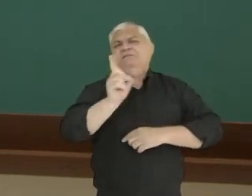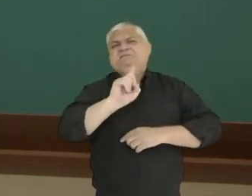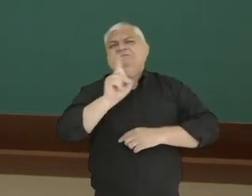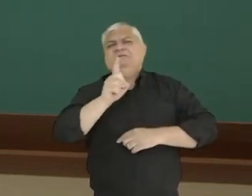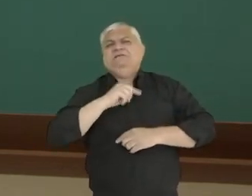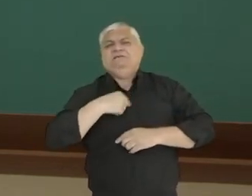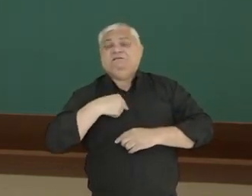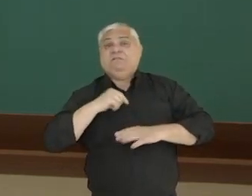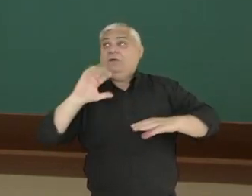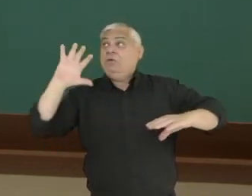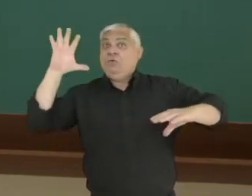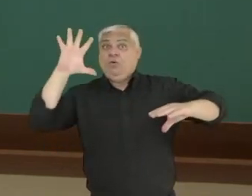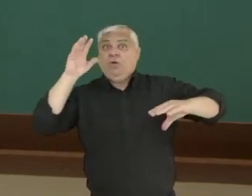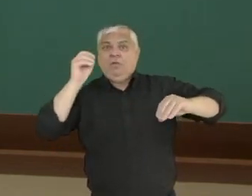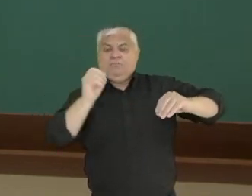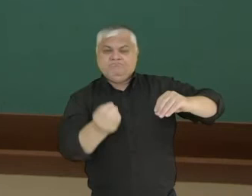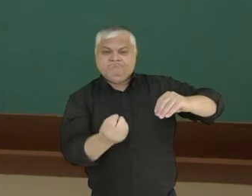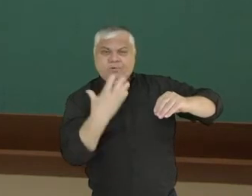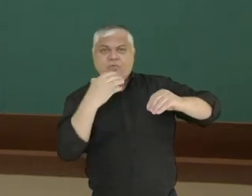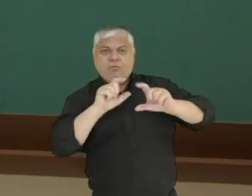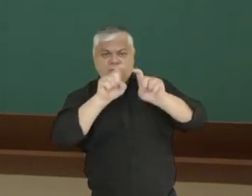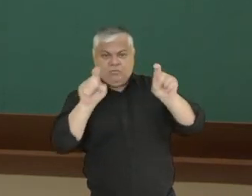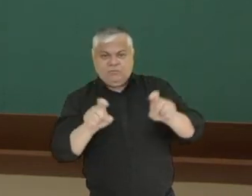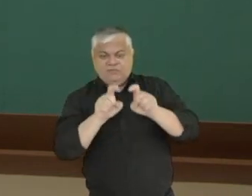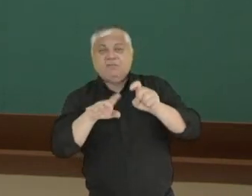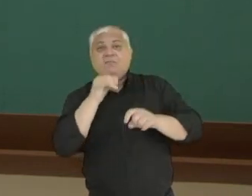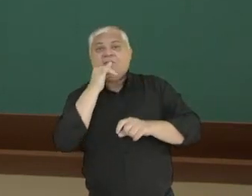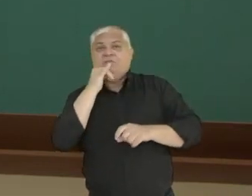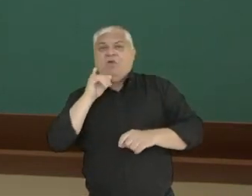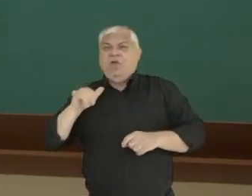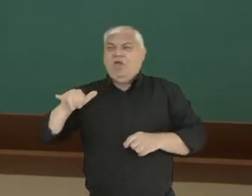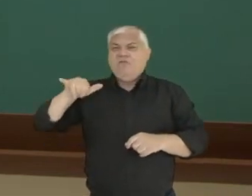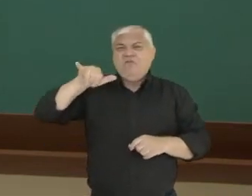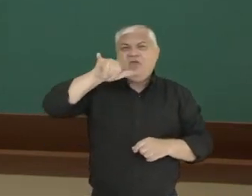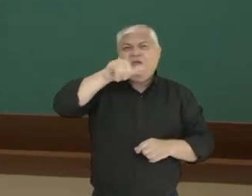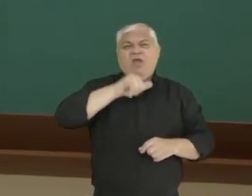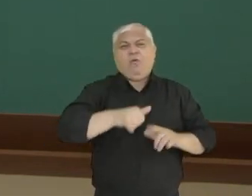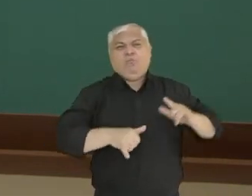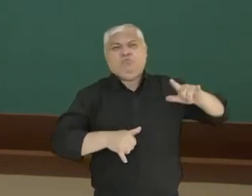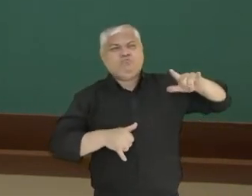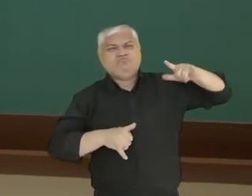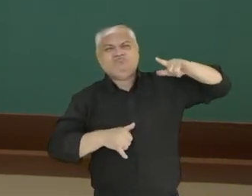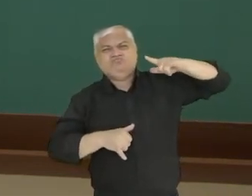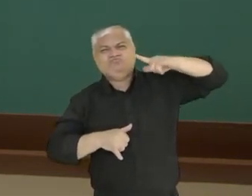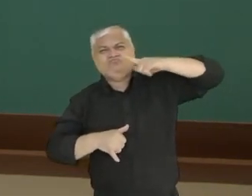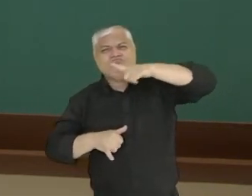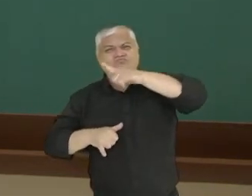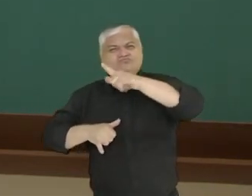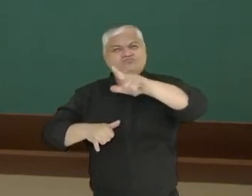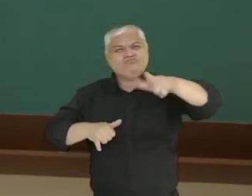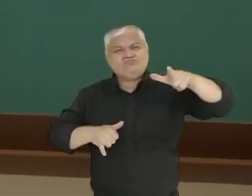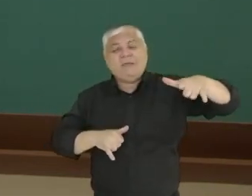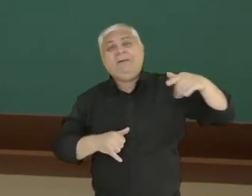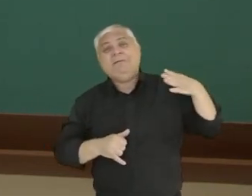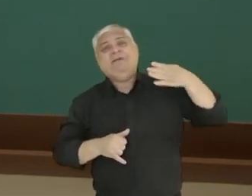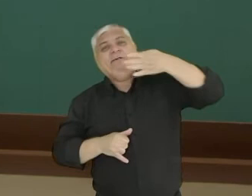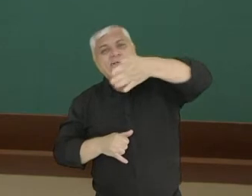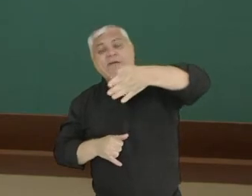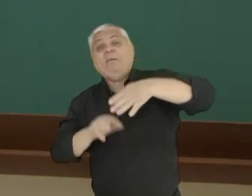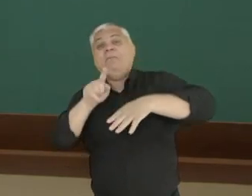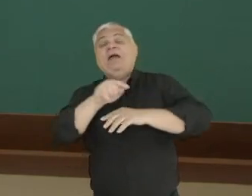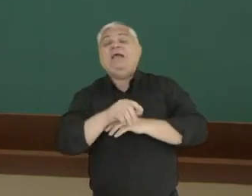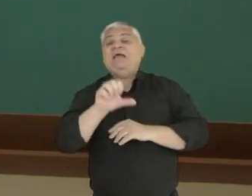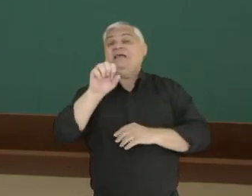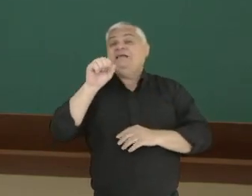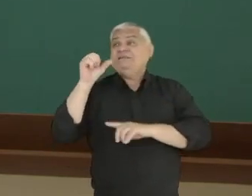Porque quando realizamos por meio de aviões e drones, há-se a necessidade de se deslocar até aquele local. Já os satélites, por